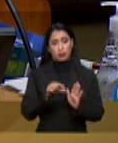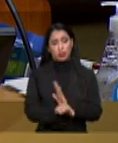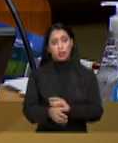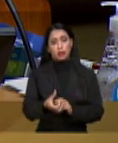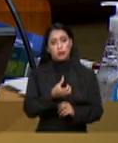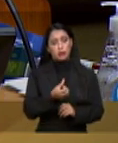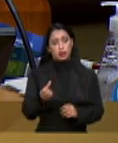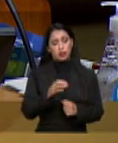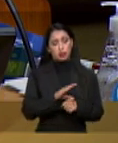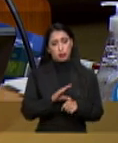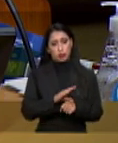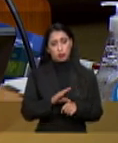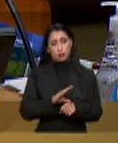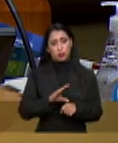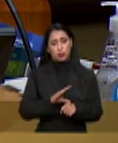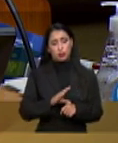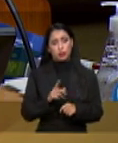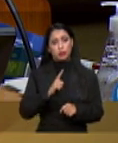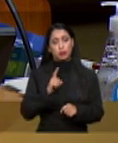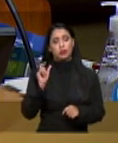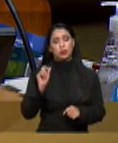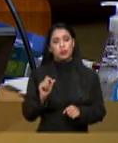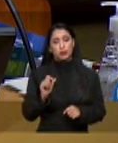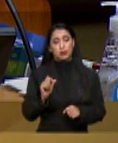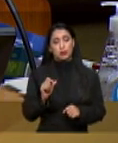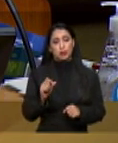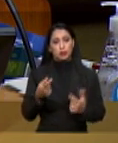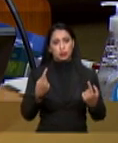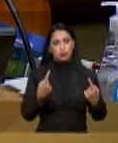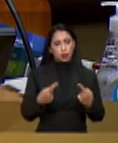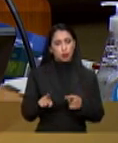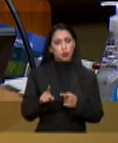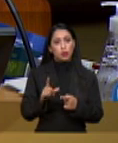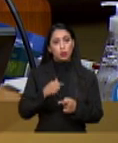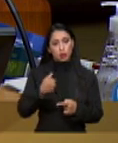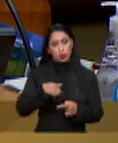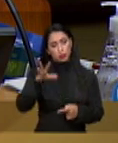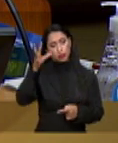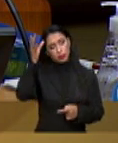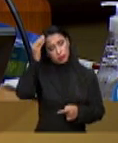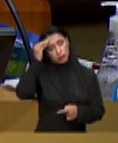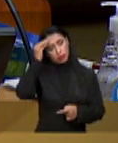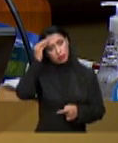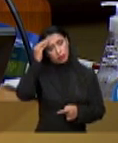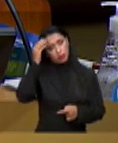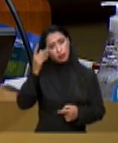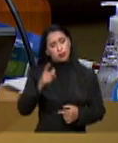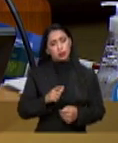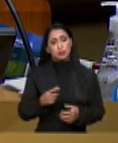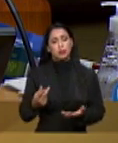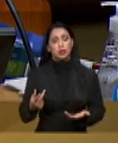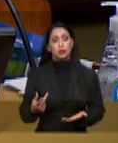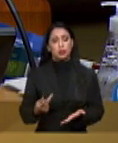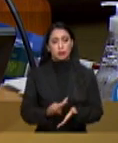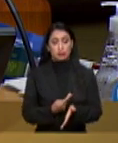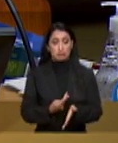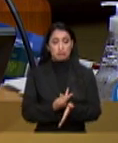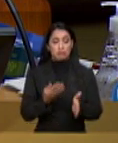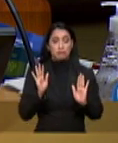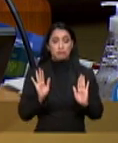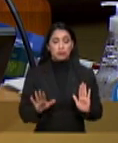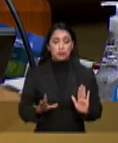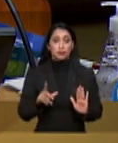da Constituição, o diploma ora atacado, no meu sentir, se mostra rígido. Já no